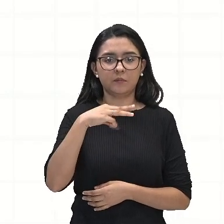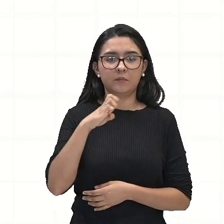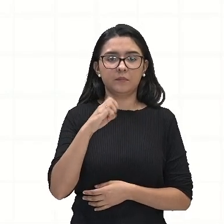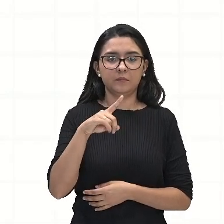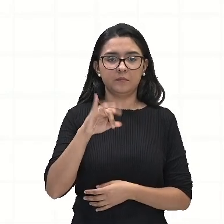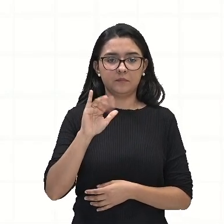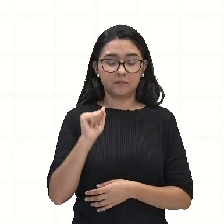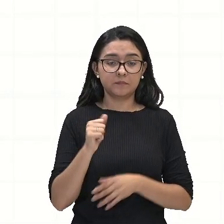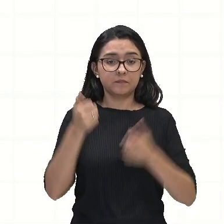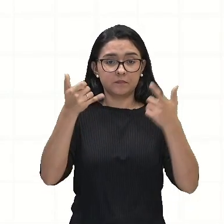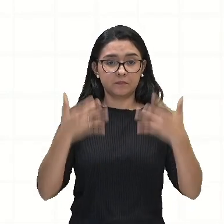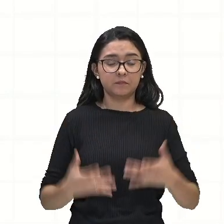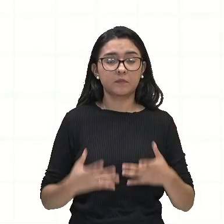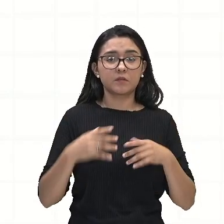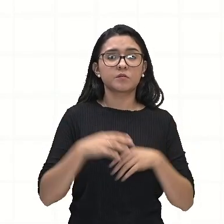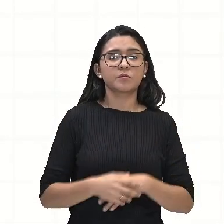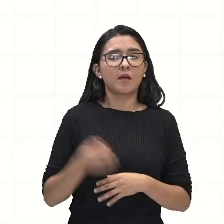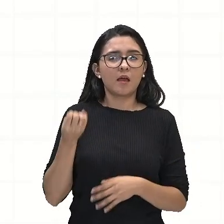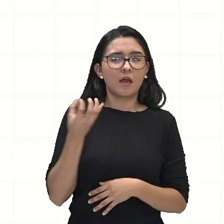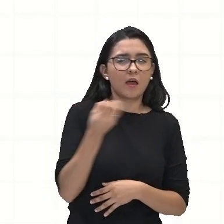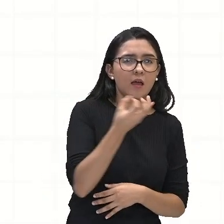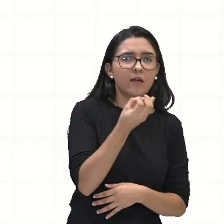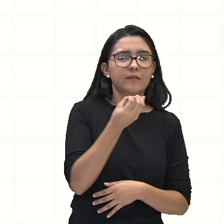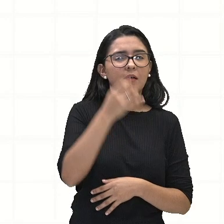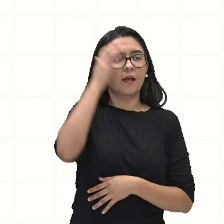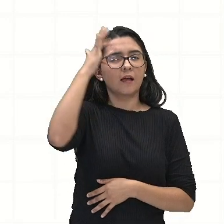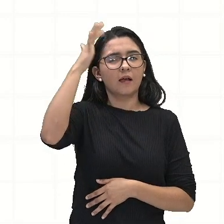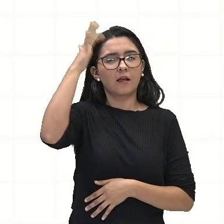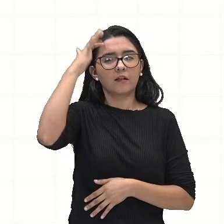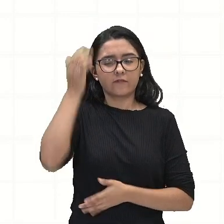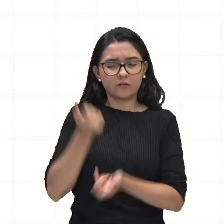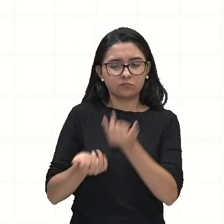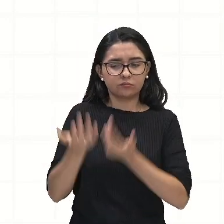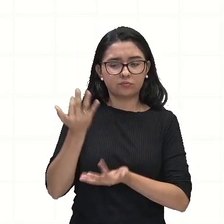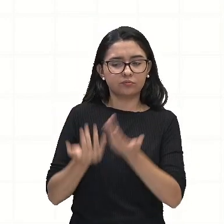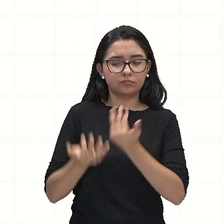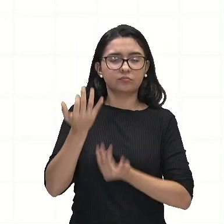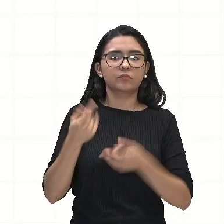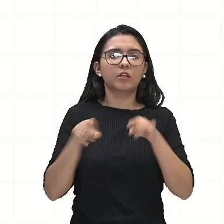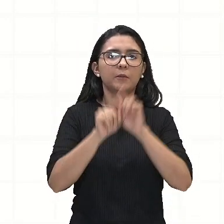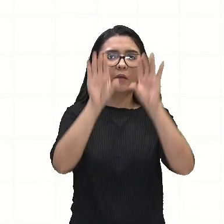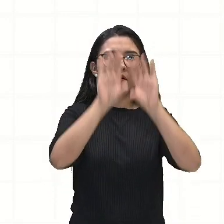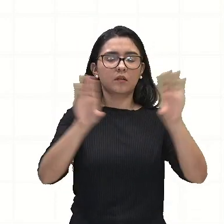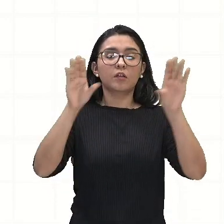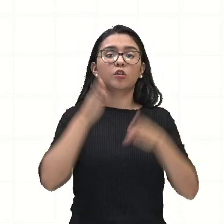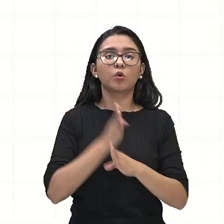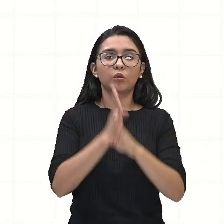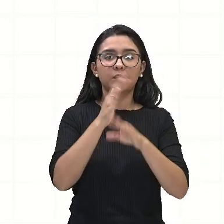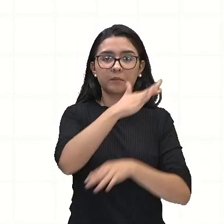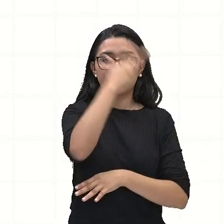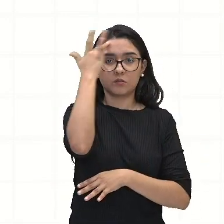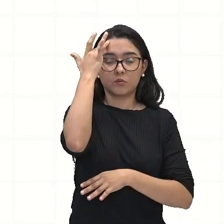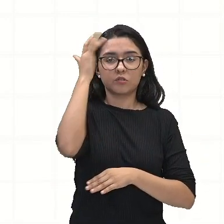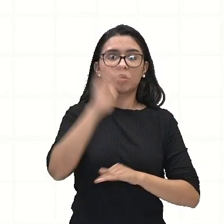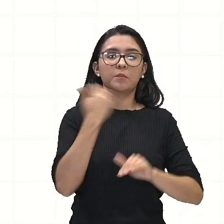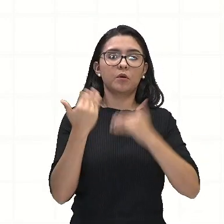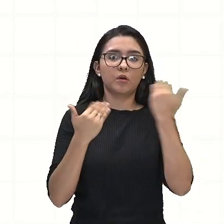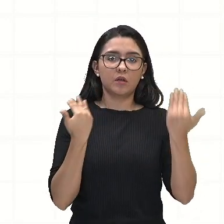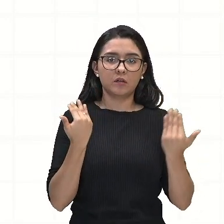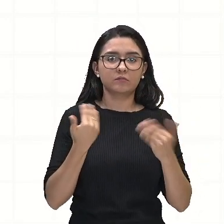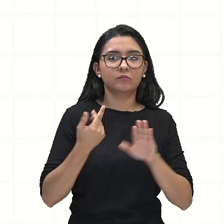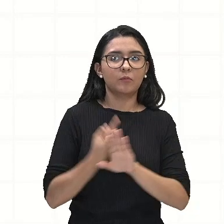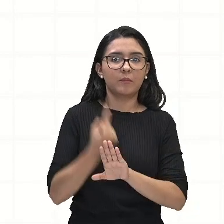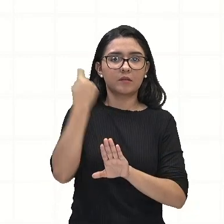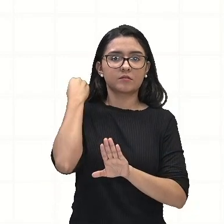sua viagem imaginária ao inferno, purgatório e paraíso, encontrando mortos ilustres do